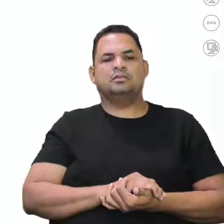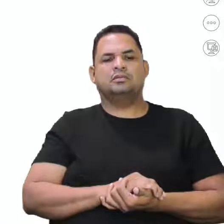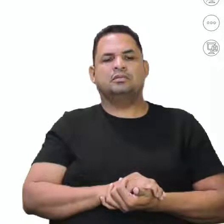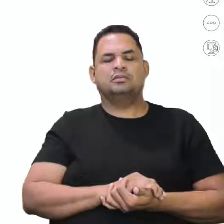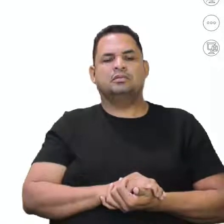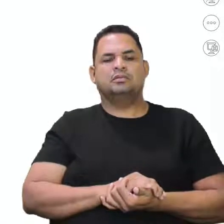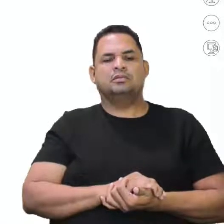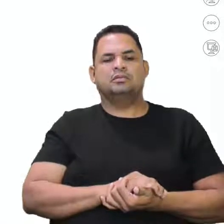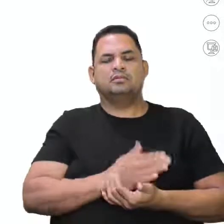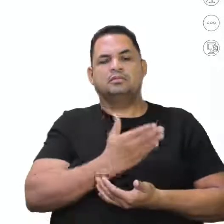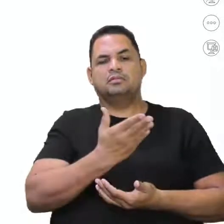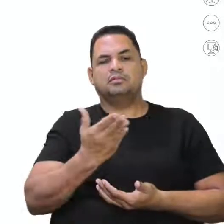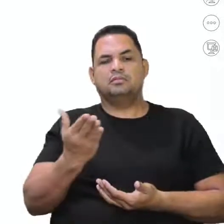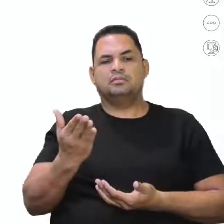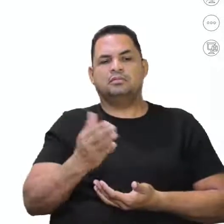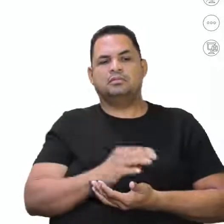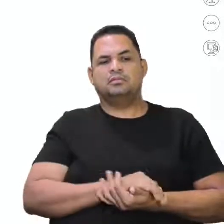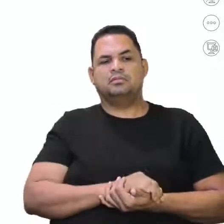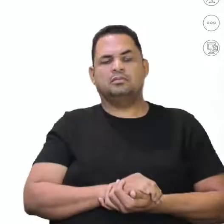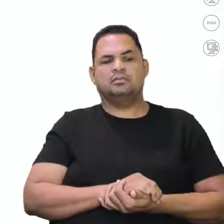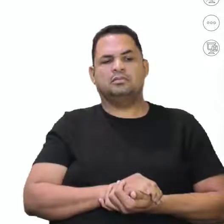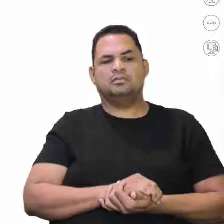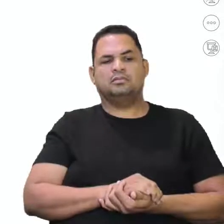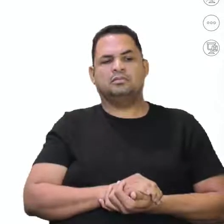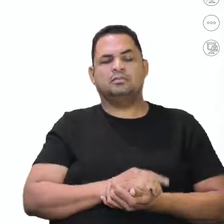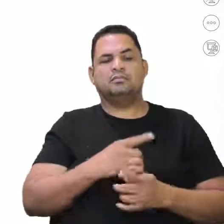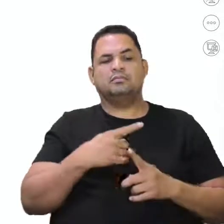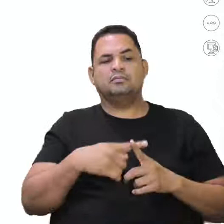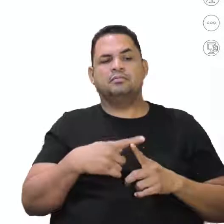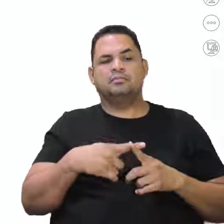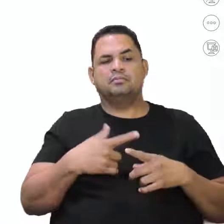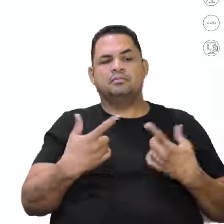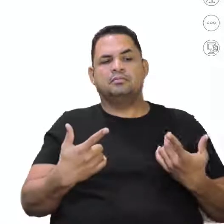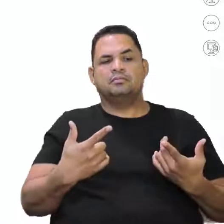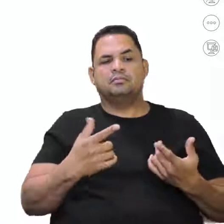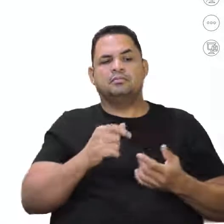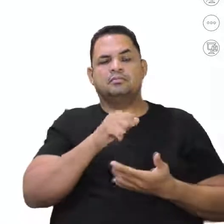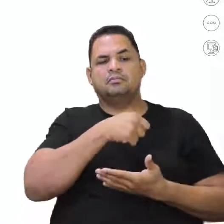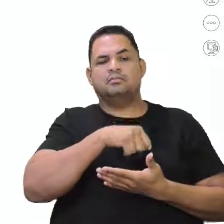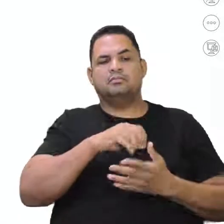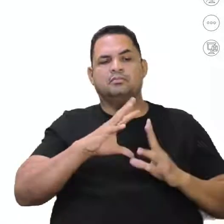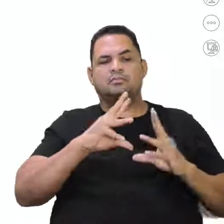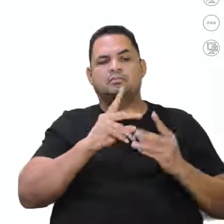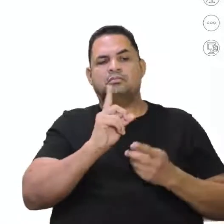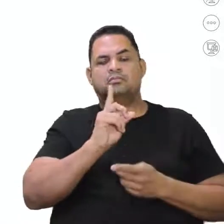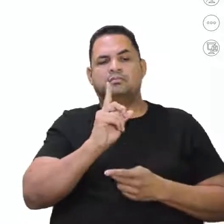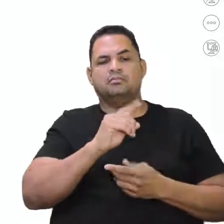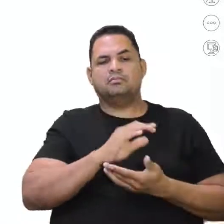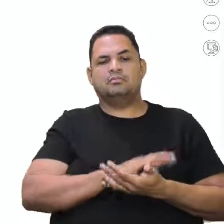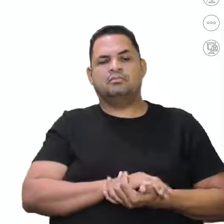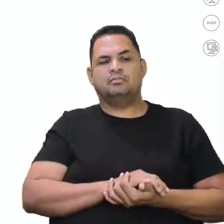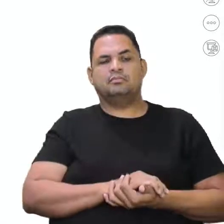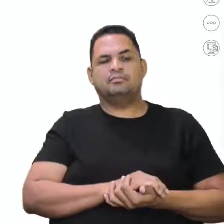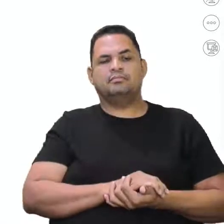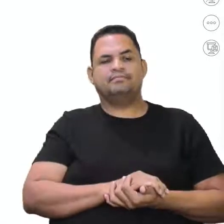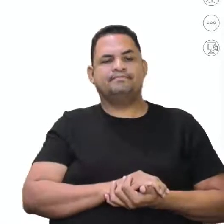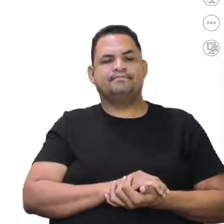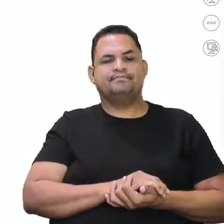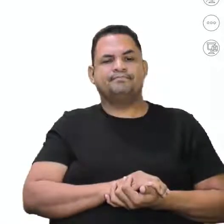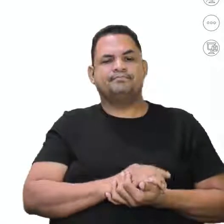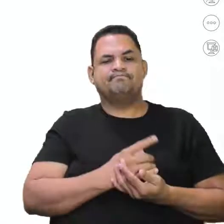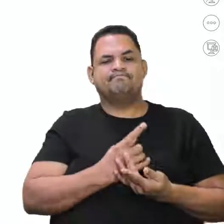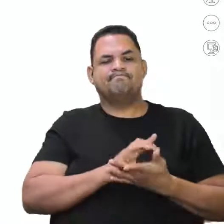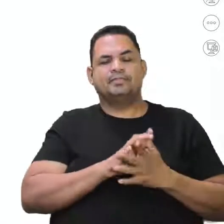other hand. On the other hand, por quê? Não vou escrever tudo não, tá? Porque ele vai dar essa questão